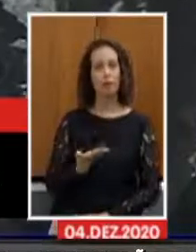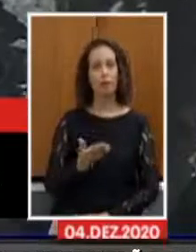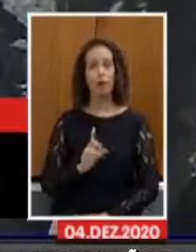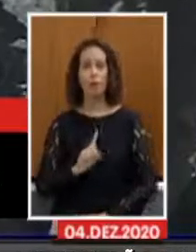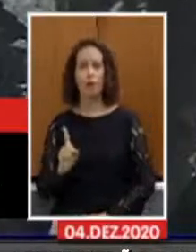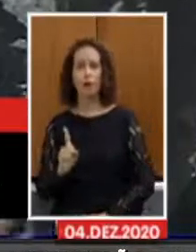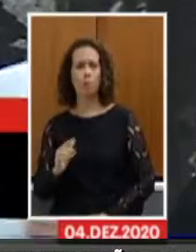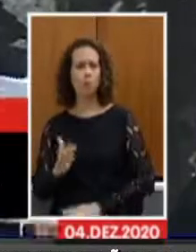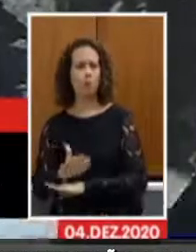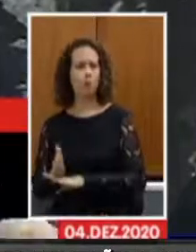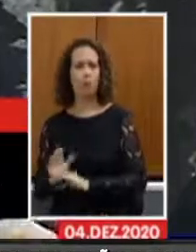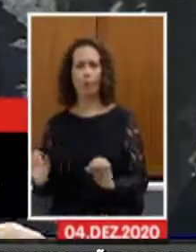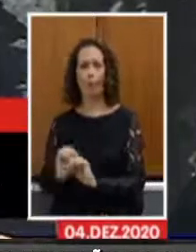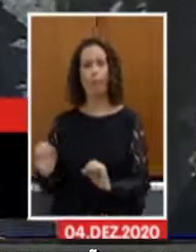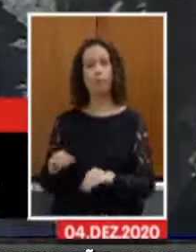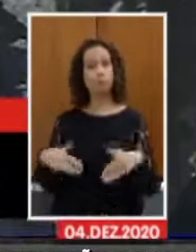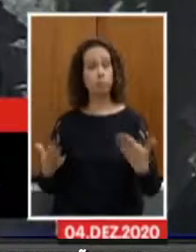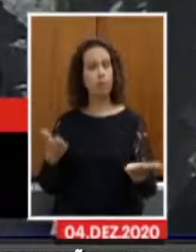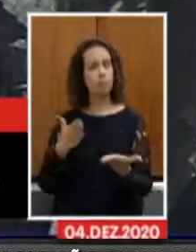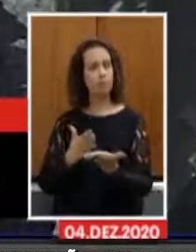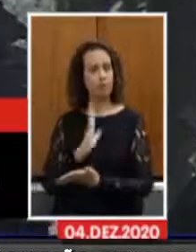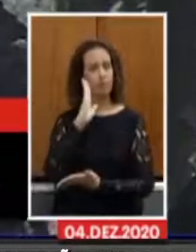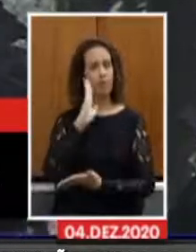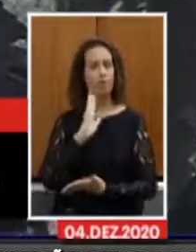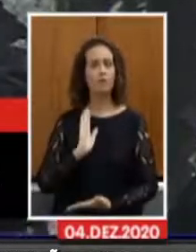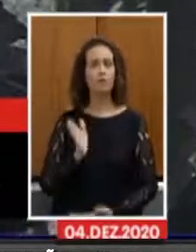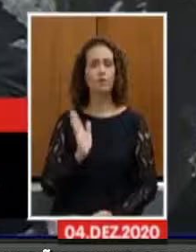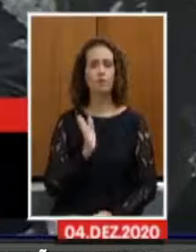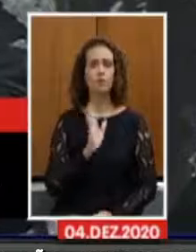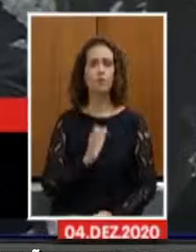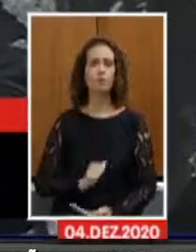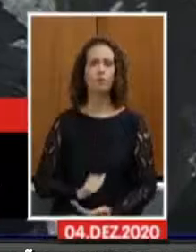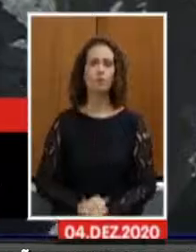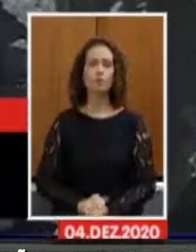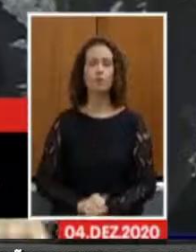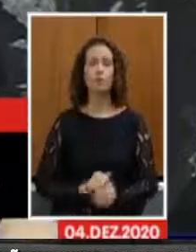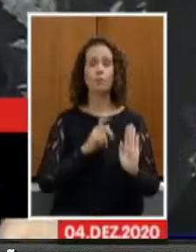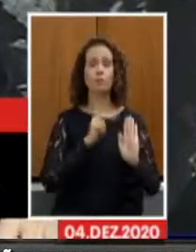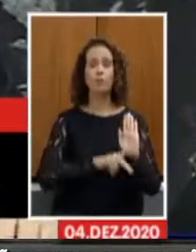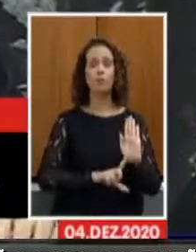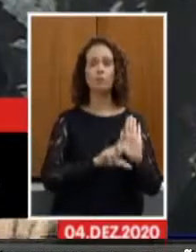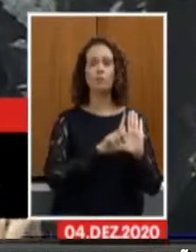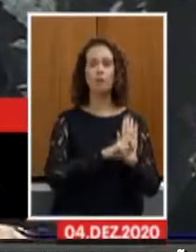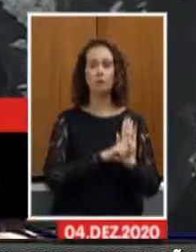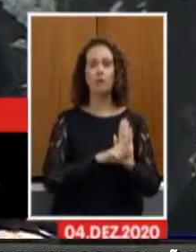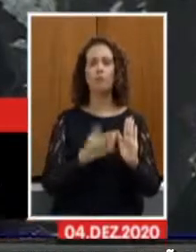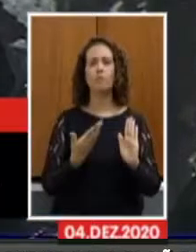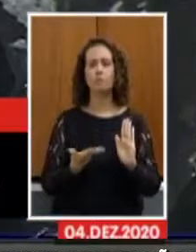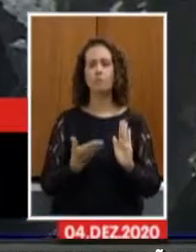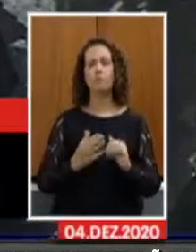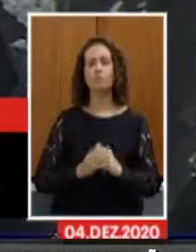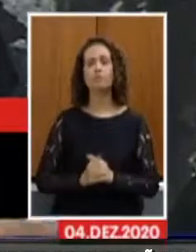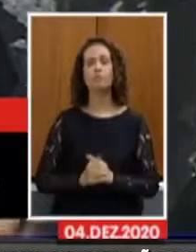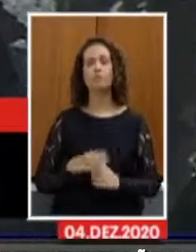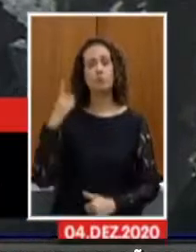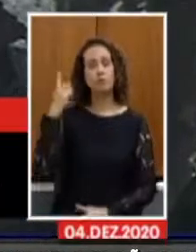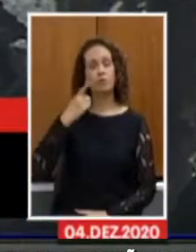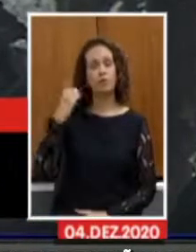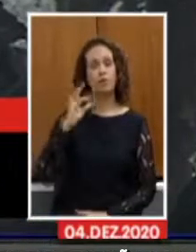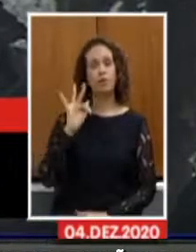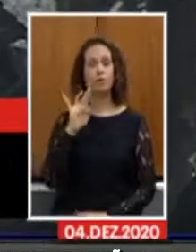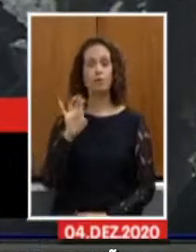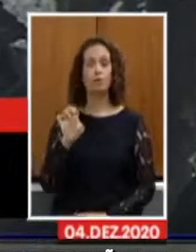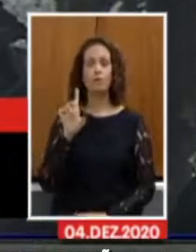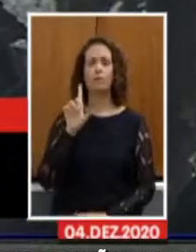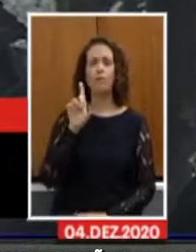não nem branco, portanto está aprovado o parecer. Parecer de redação final do projeto de lei de número 369, do deputado Fred Costa, que